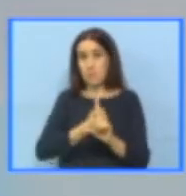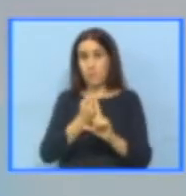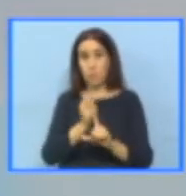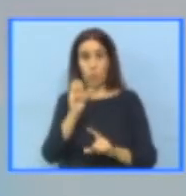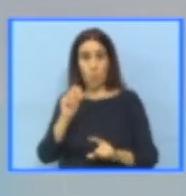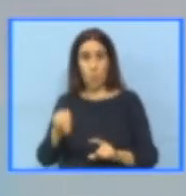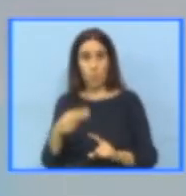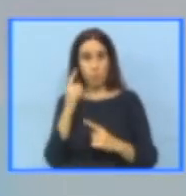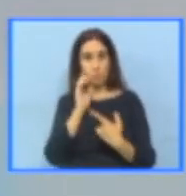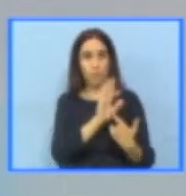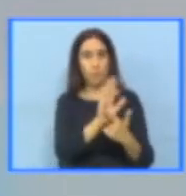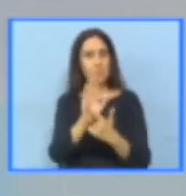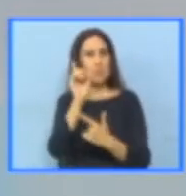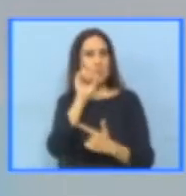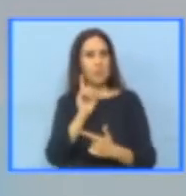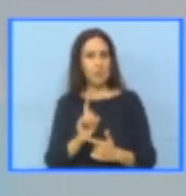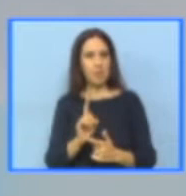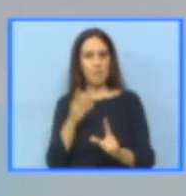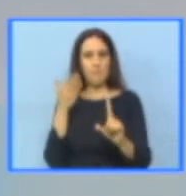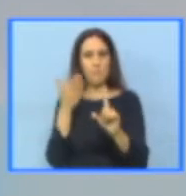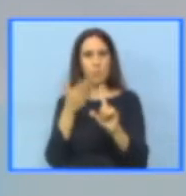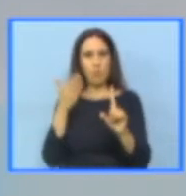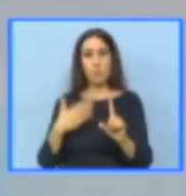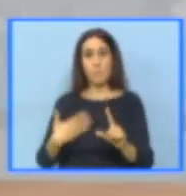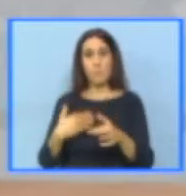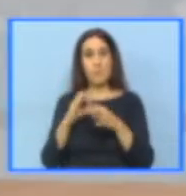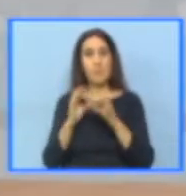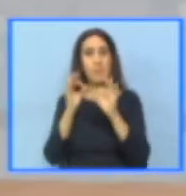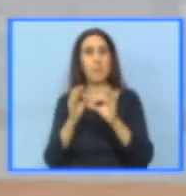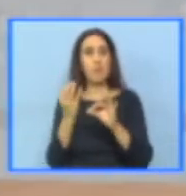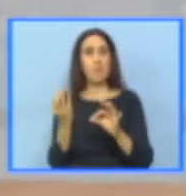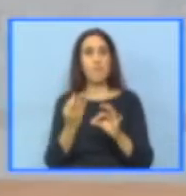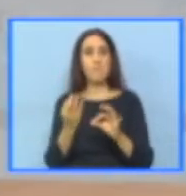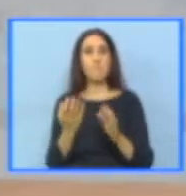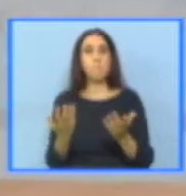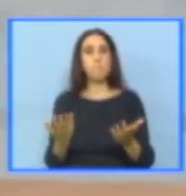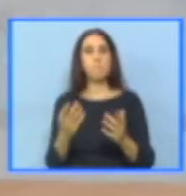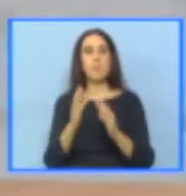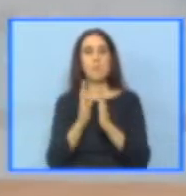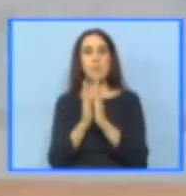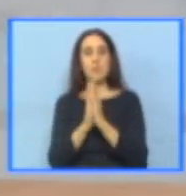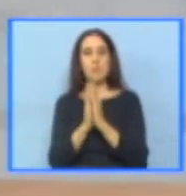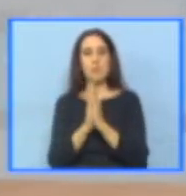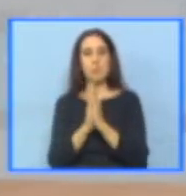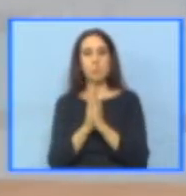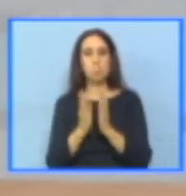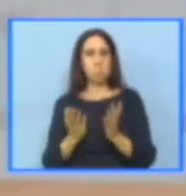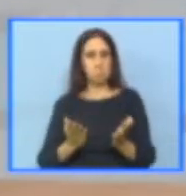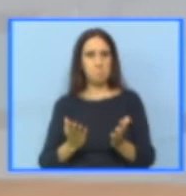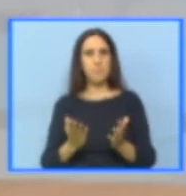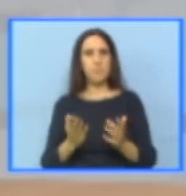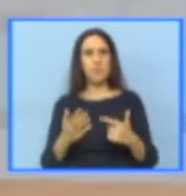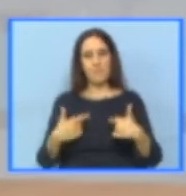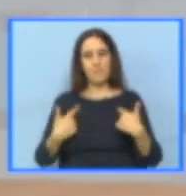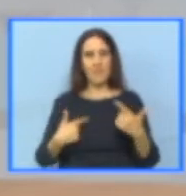ONU declarar este dia focado na caridade, desde logo também a Igreja que